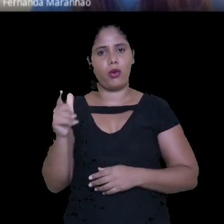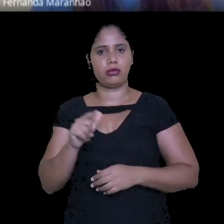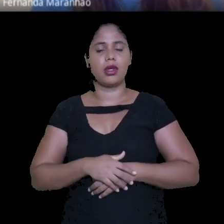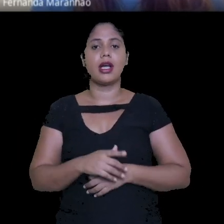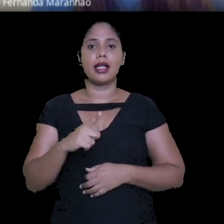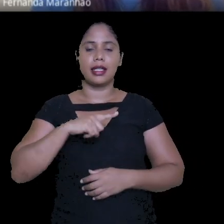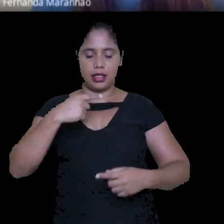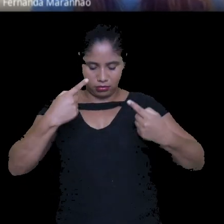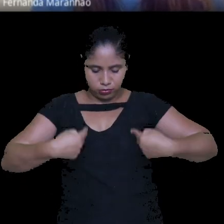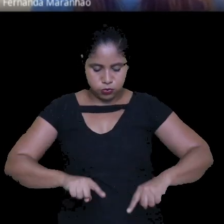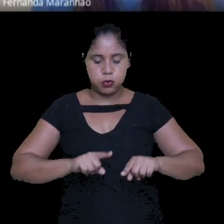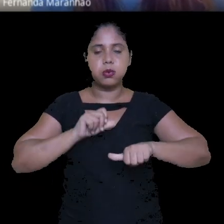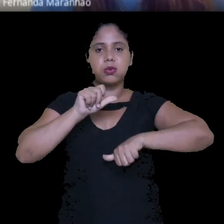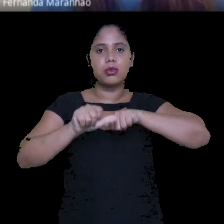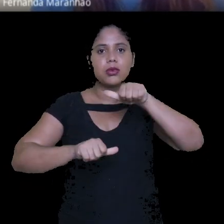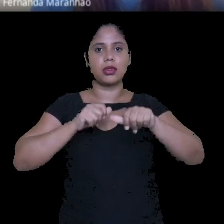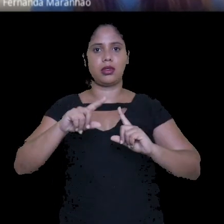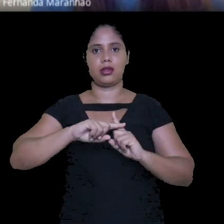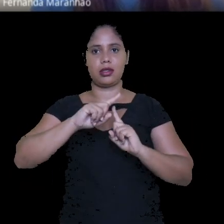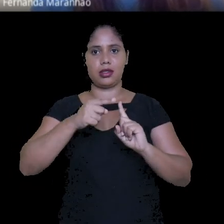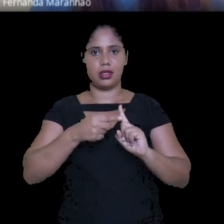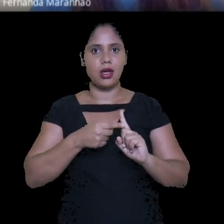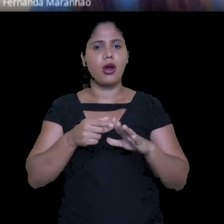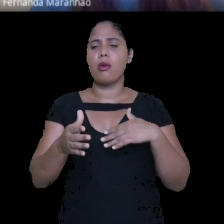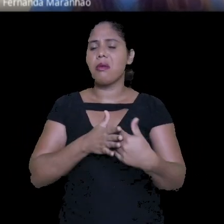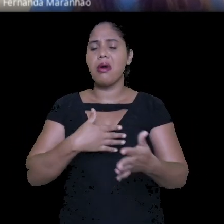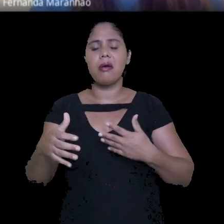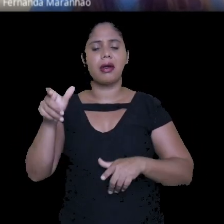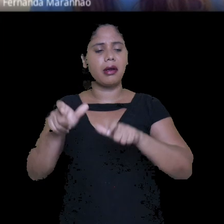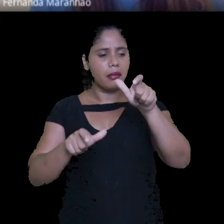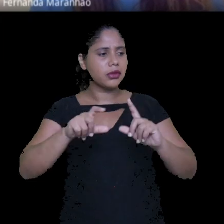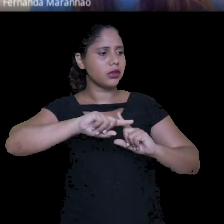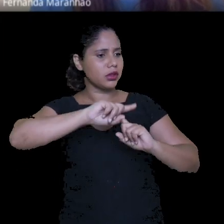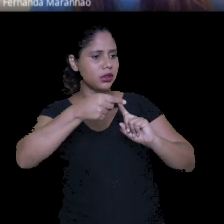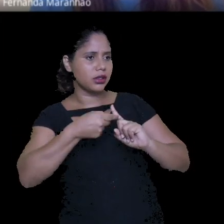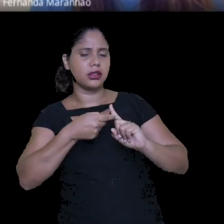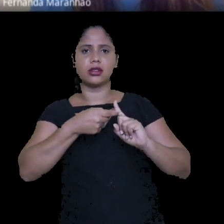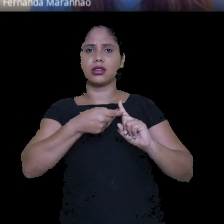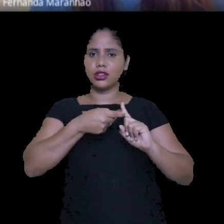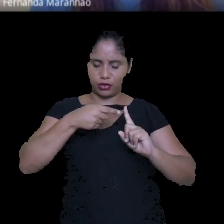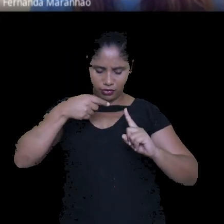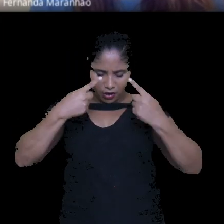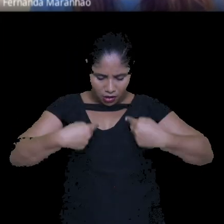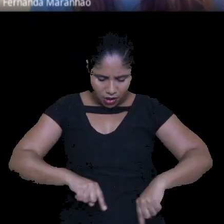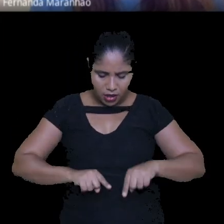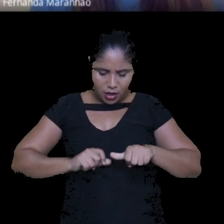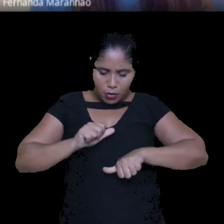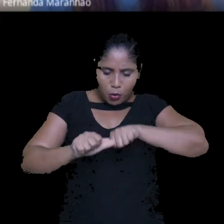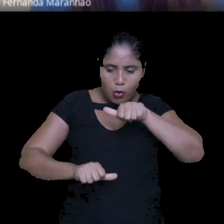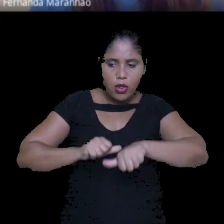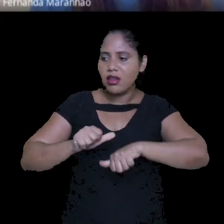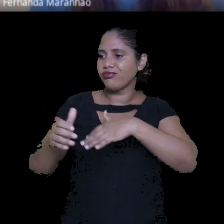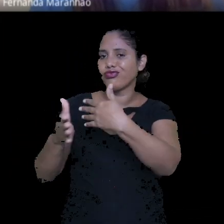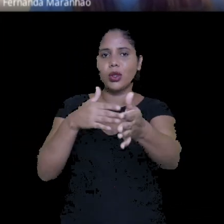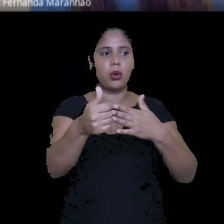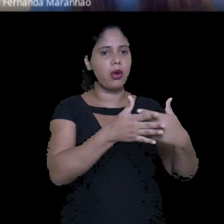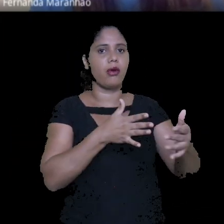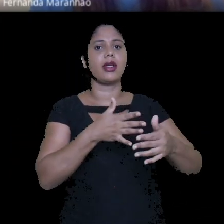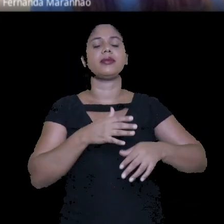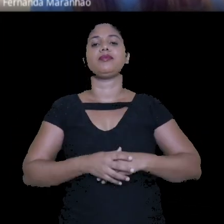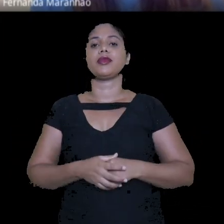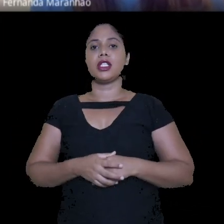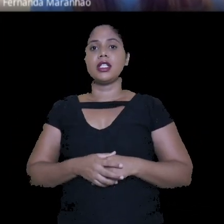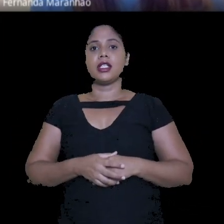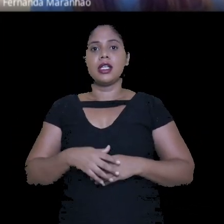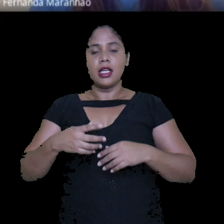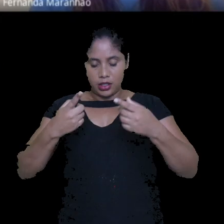que é conhecido como placentação profunda. A placenta começa a se formar em torno de 8 semanas de gestação e o